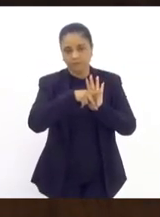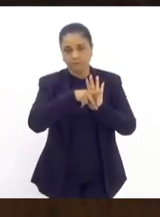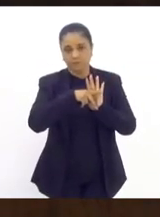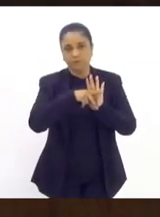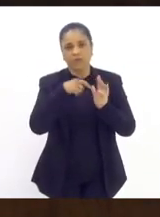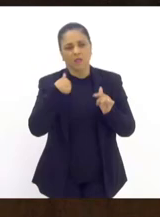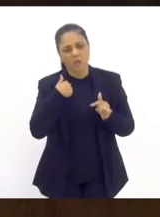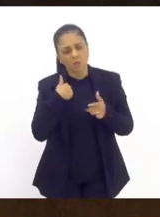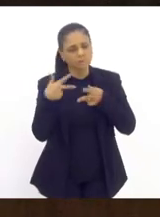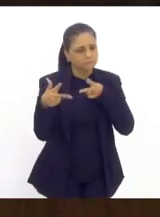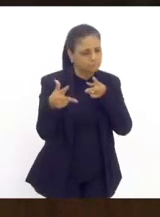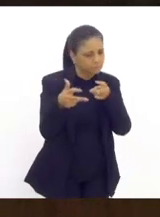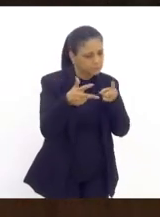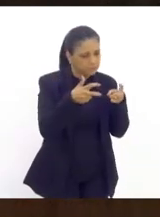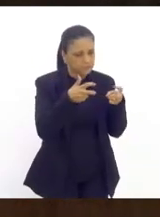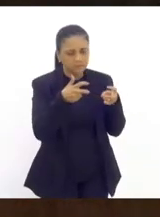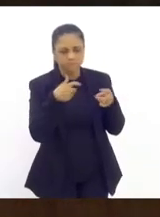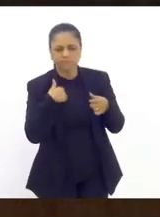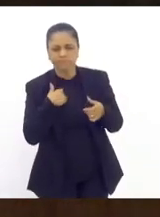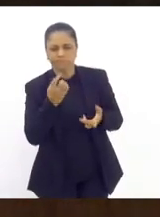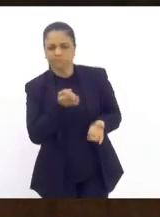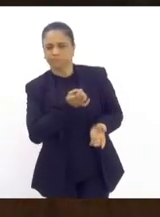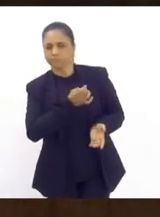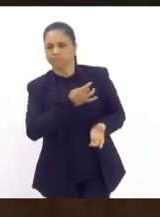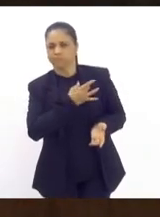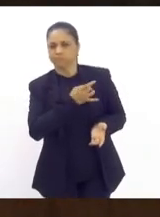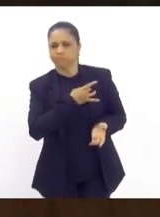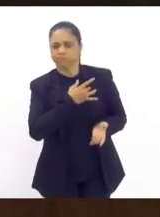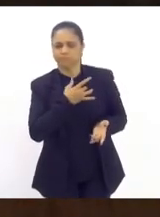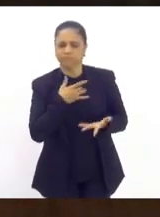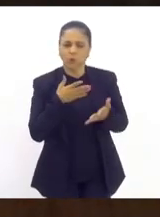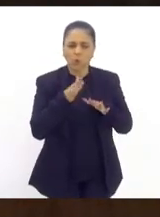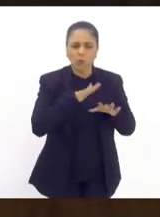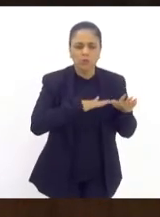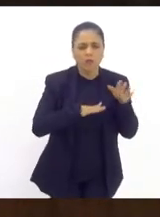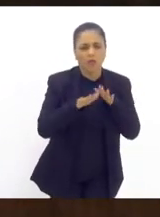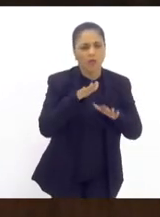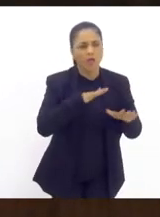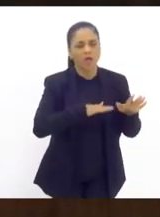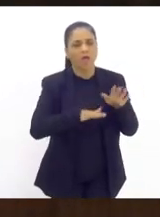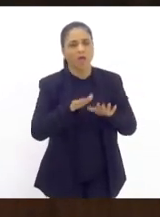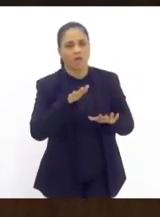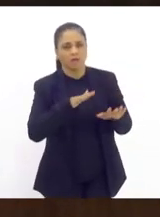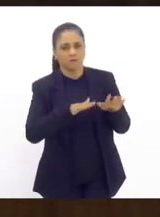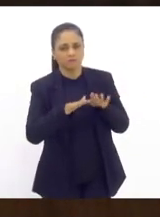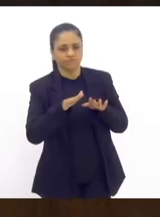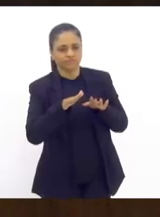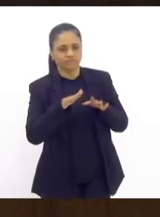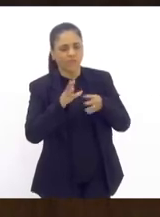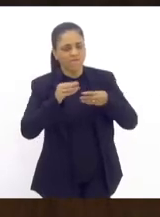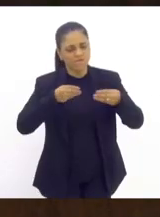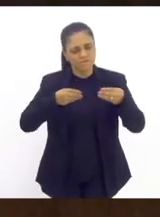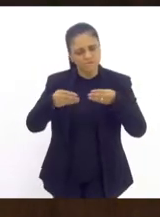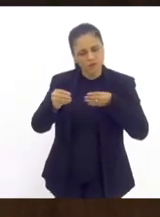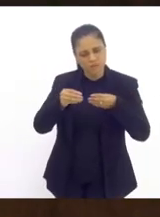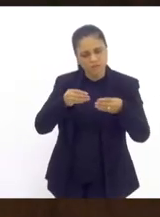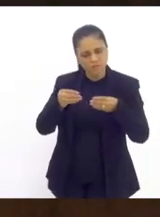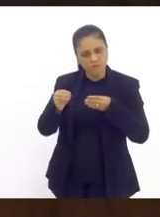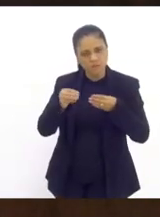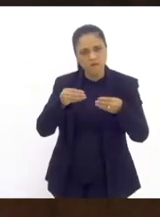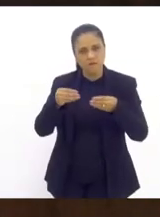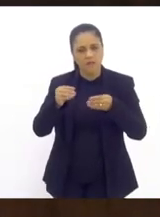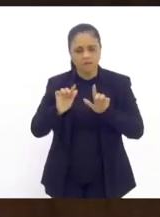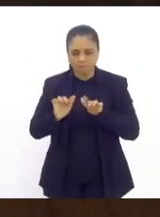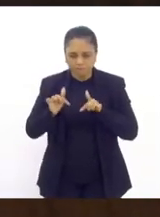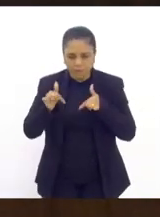com um certo temor tudo qualquer iniciativa que permita né flexibilizar a questão